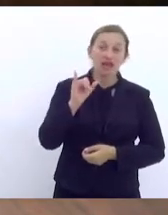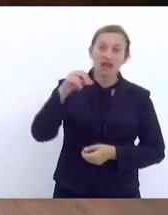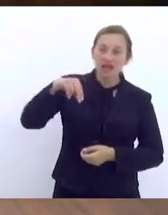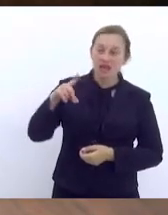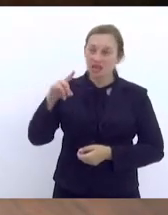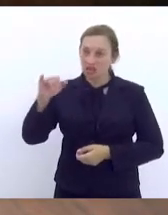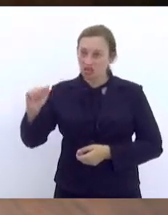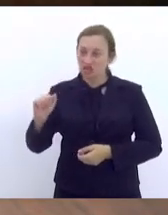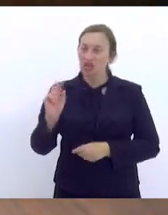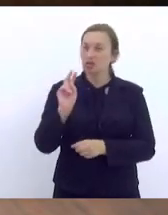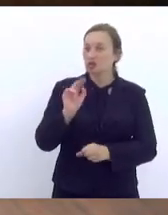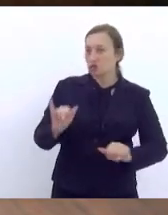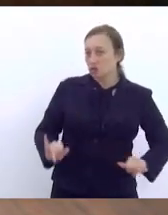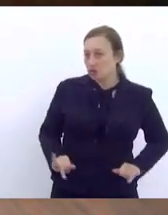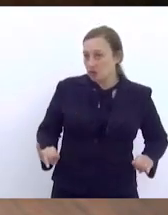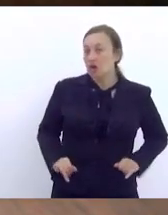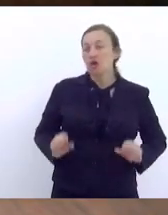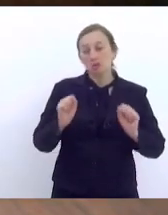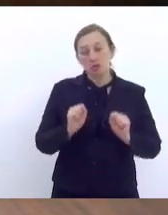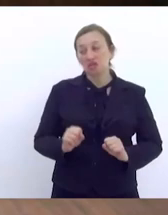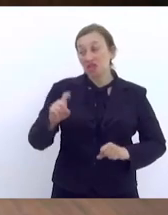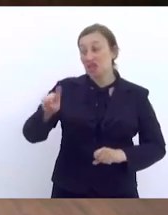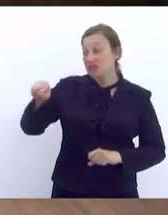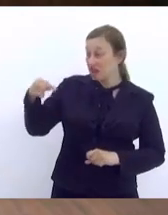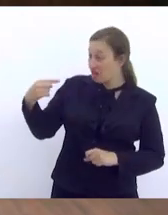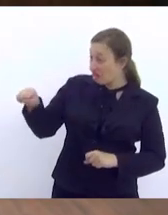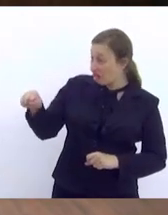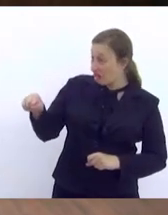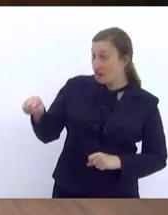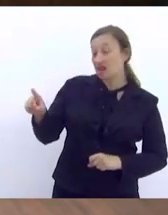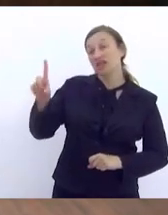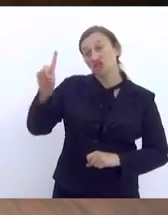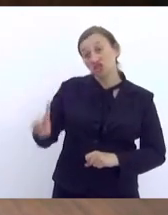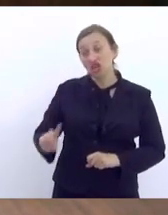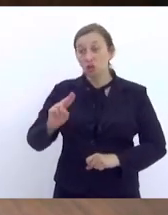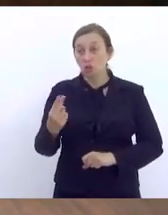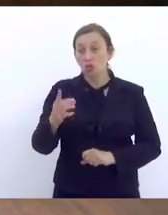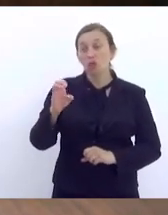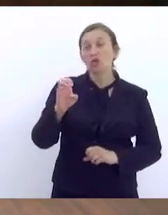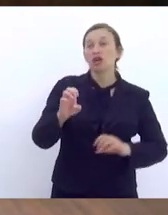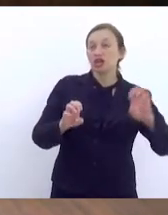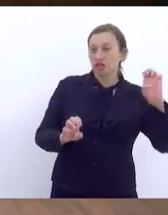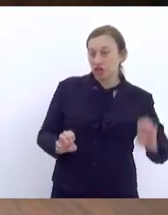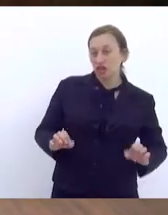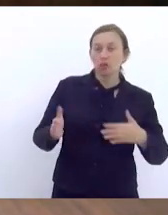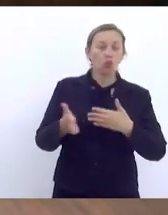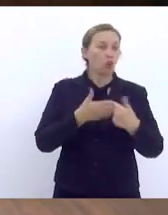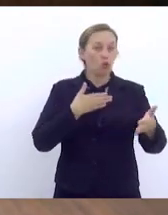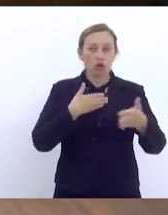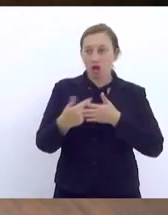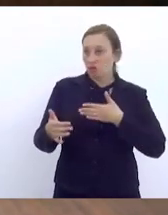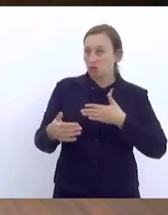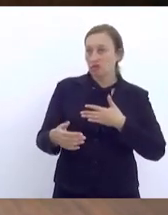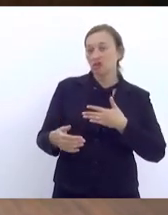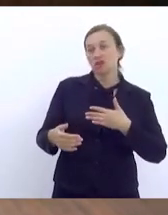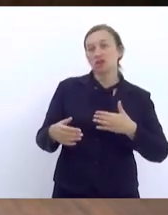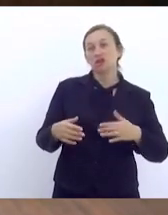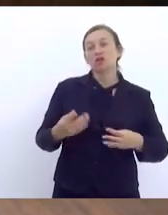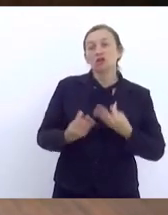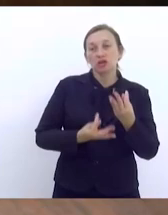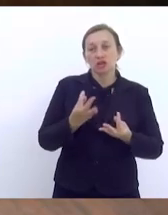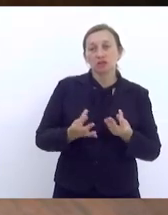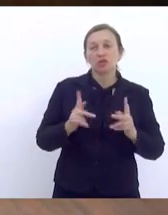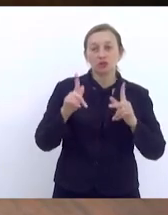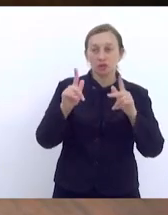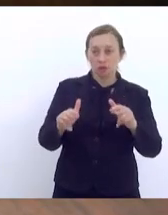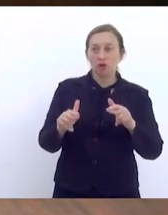podia ser ela dá direito ou da esquerda o tratamento tem que ser o mesmo para as mulheres mas quero também levantar uma